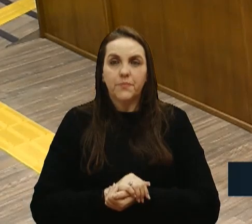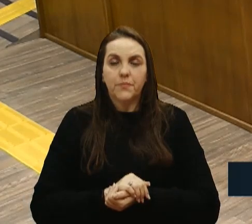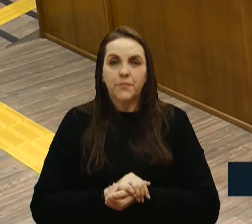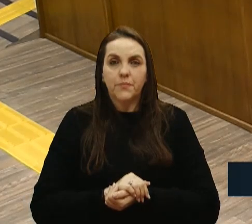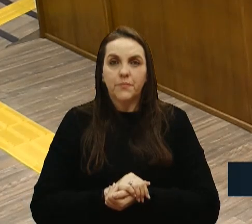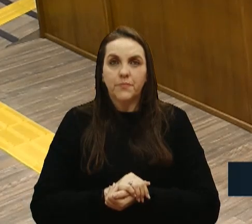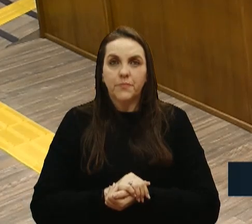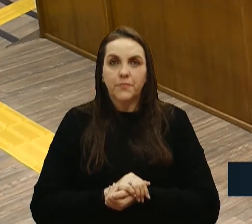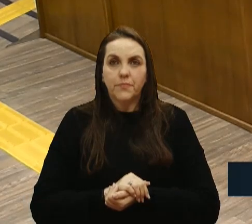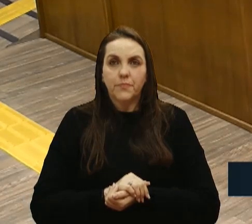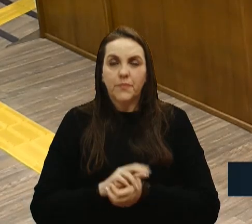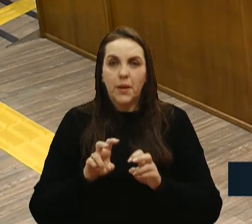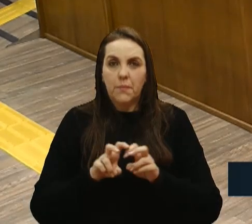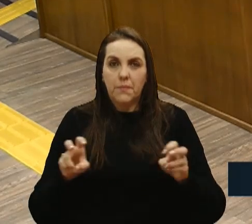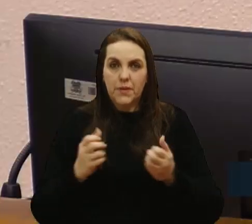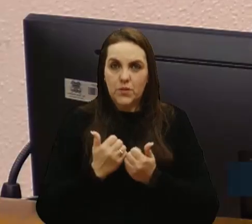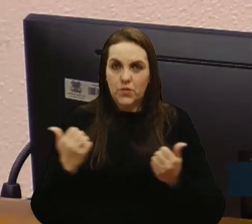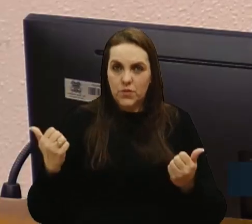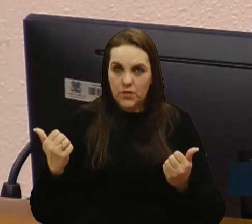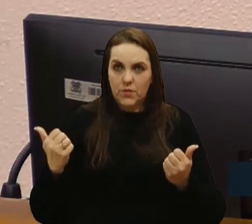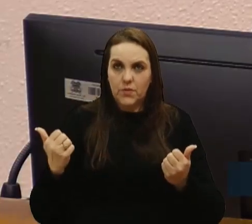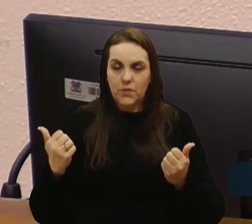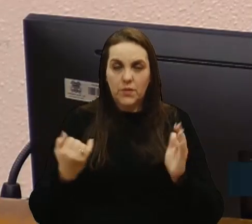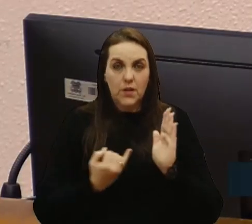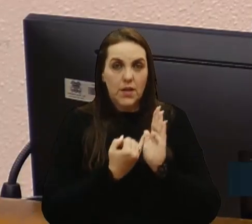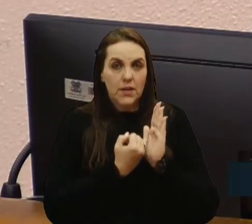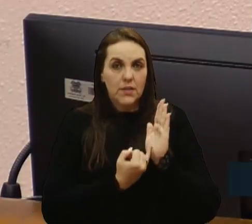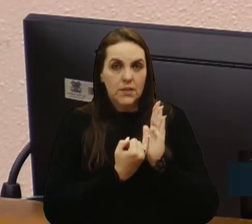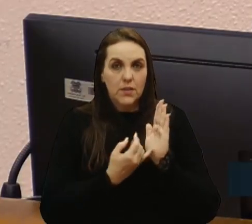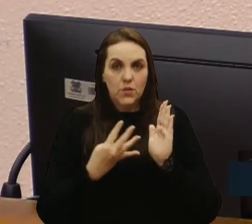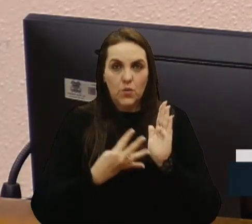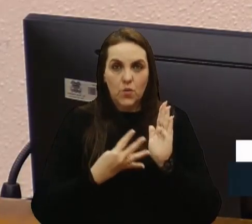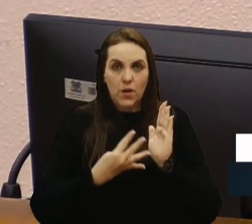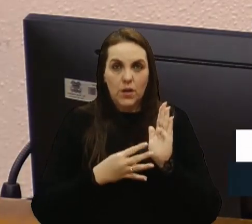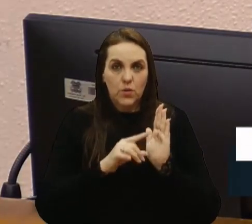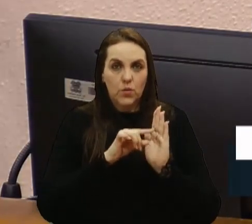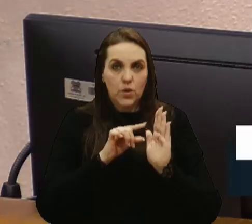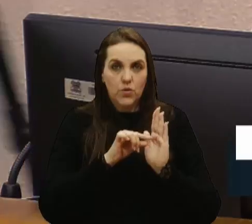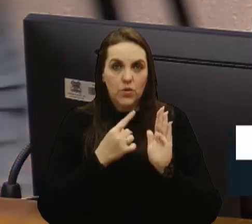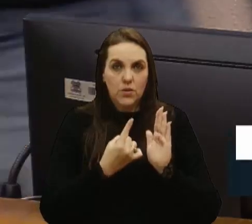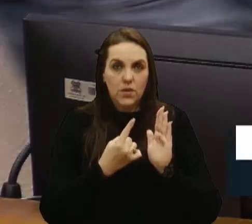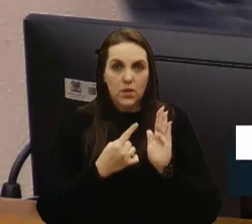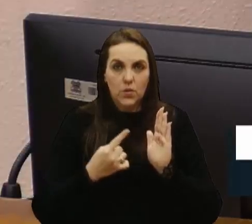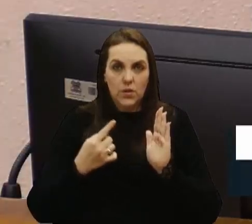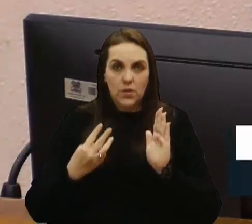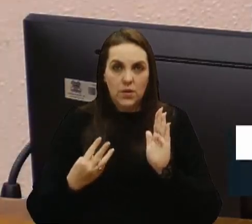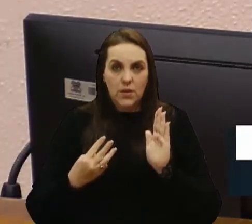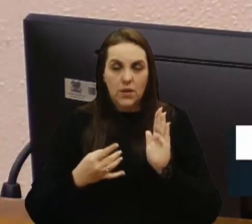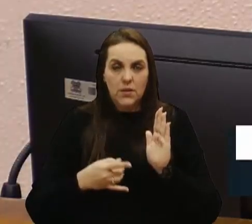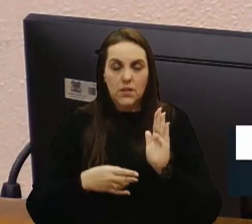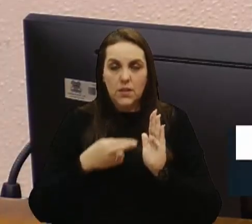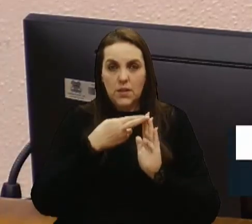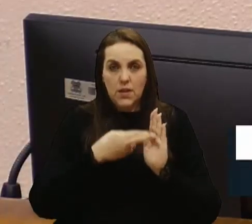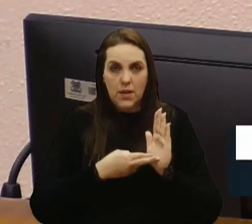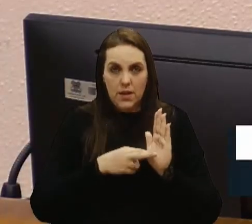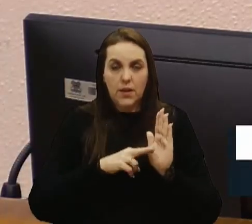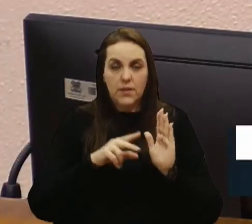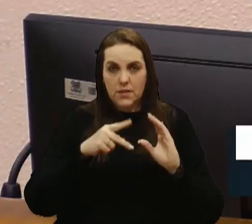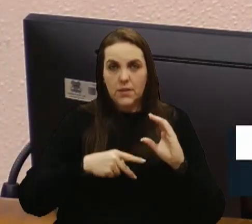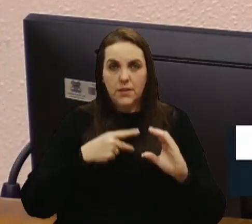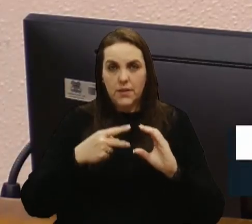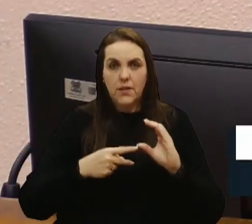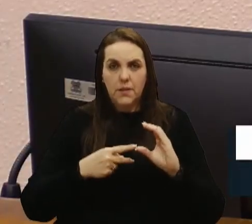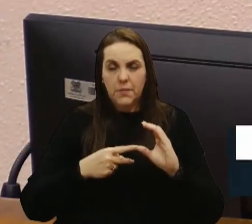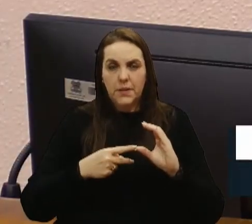Com a anuência da mesa diretora, nos termos do inciso 4º do artigo 113 do Regimento Interno, essa